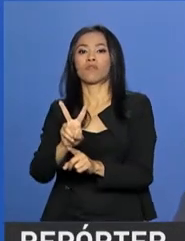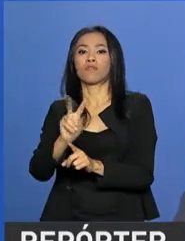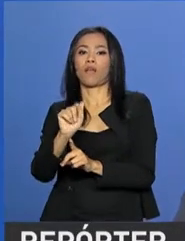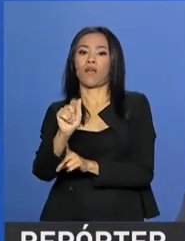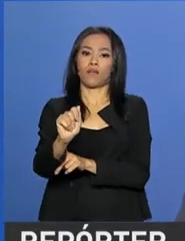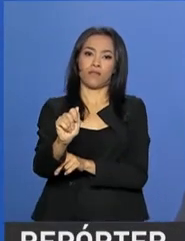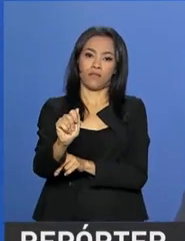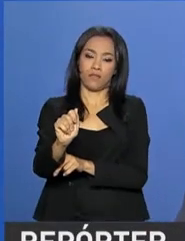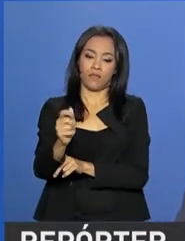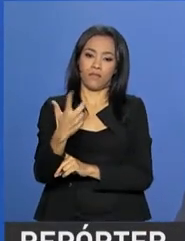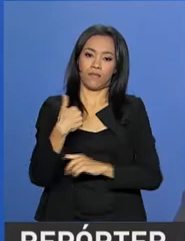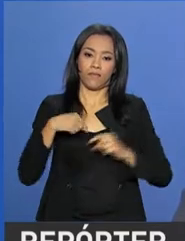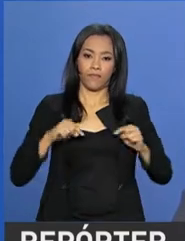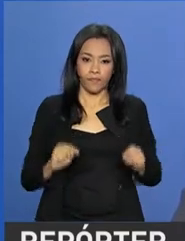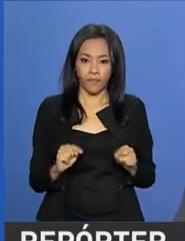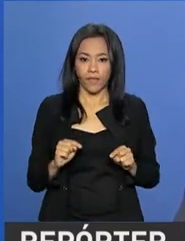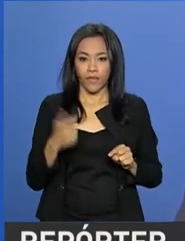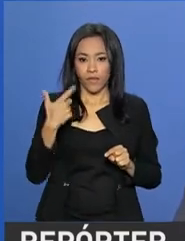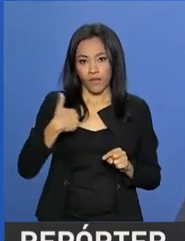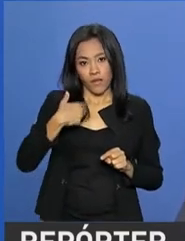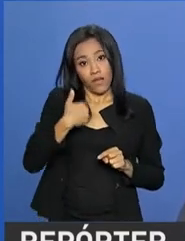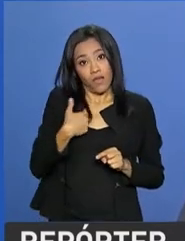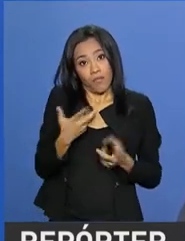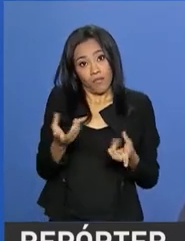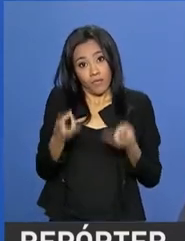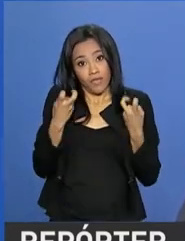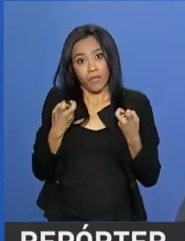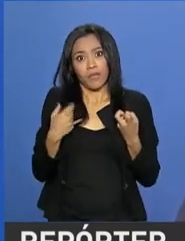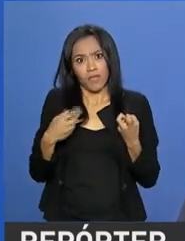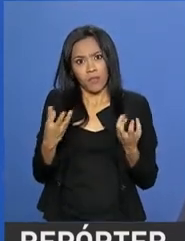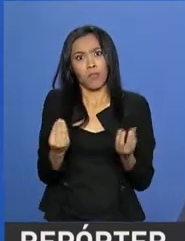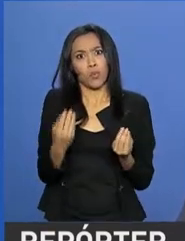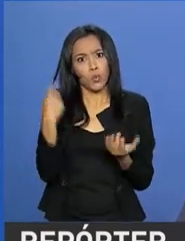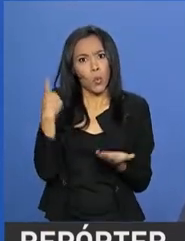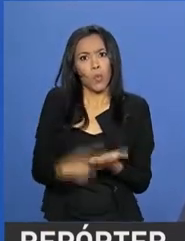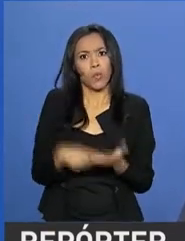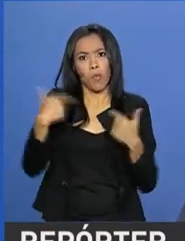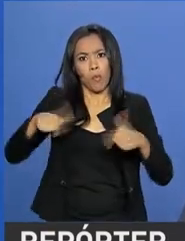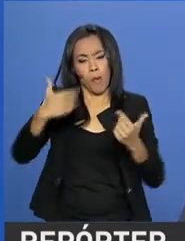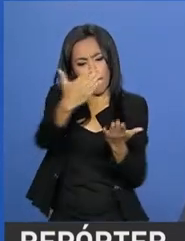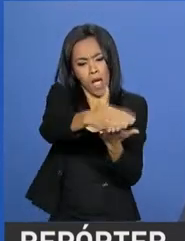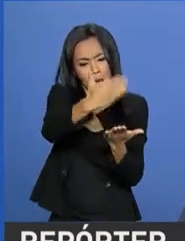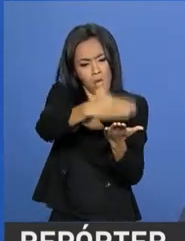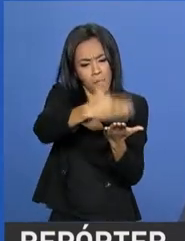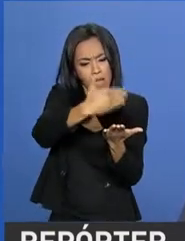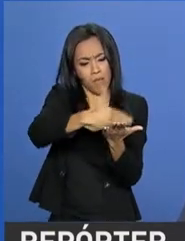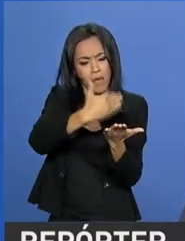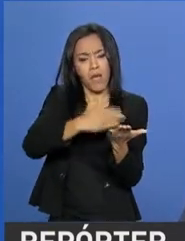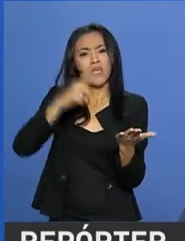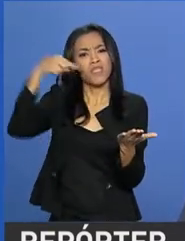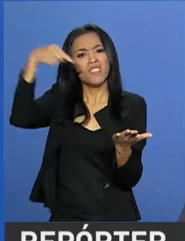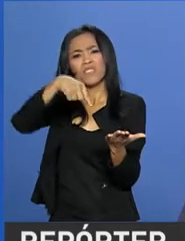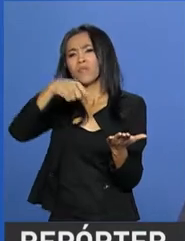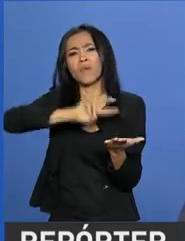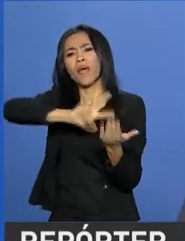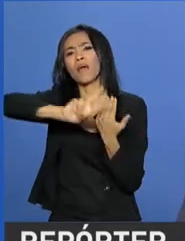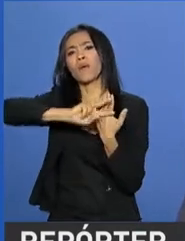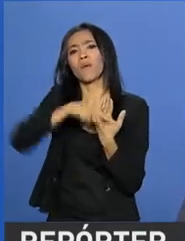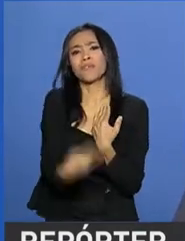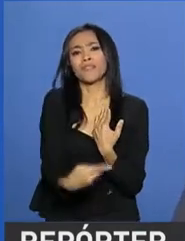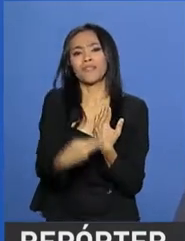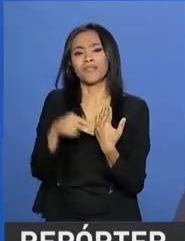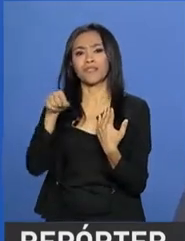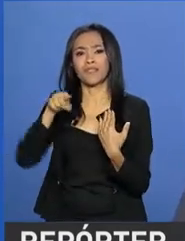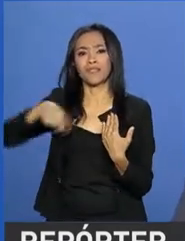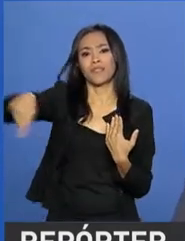diante de nós todos é uma agenda muito substantiva que revela a contribuição concreta destas